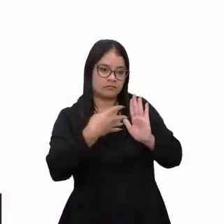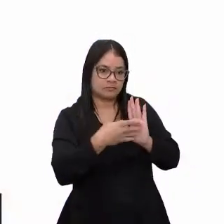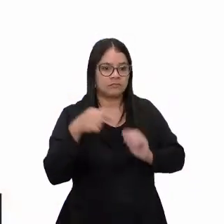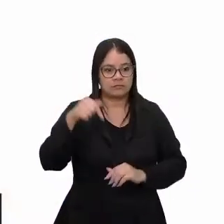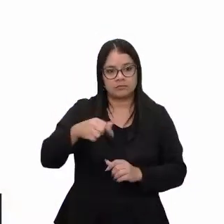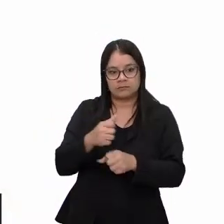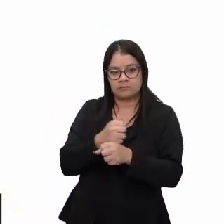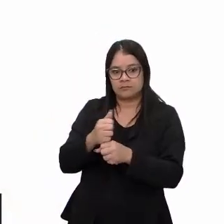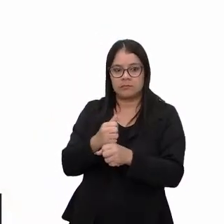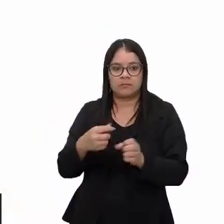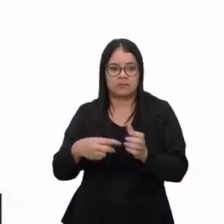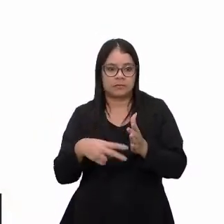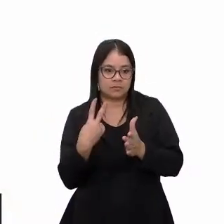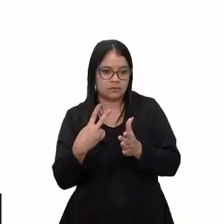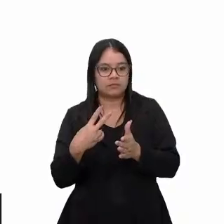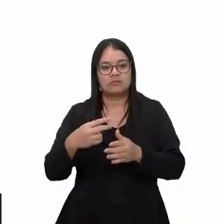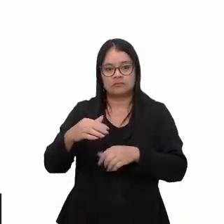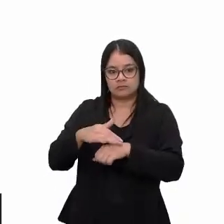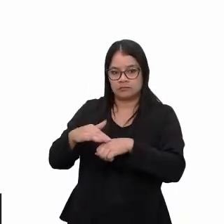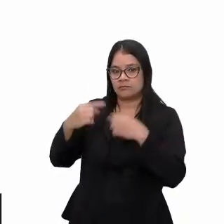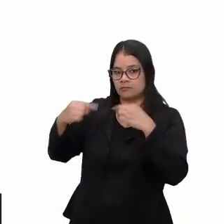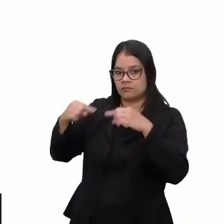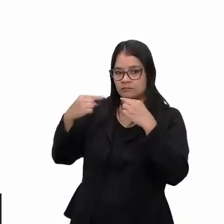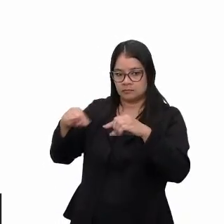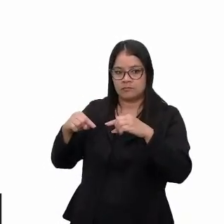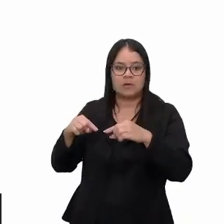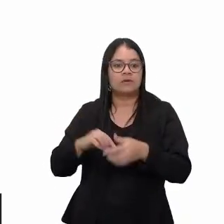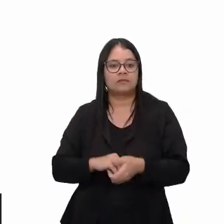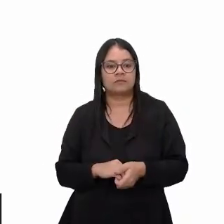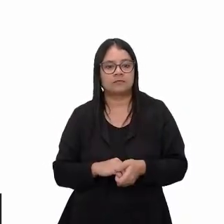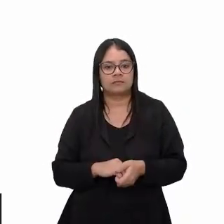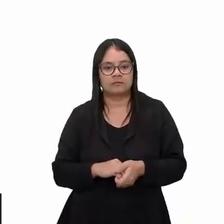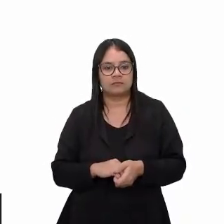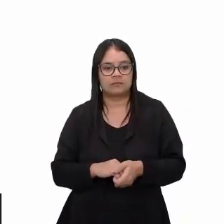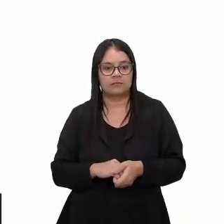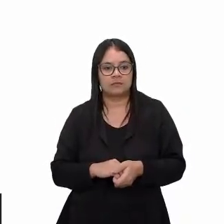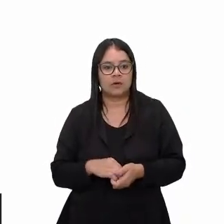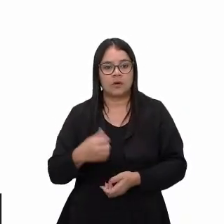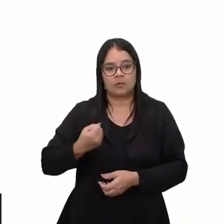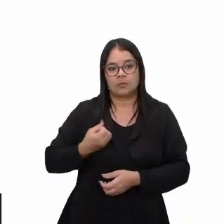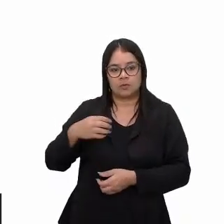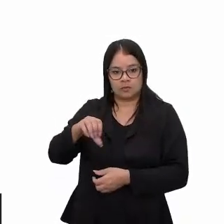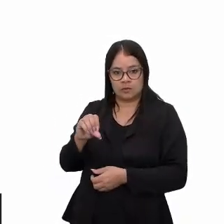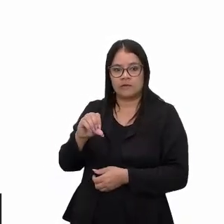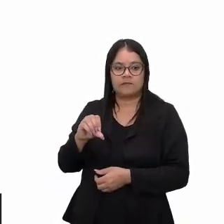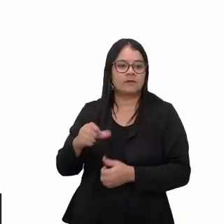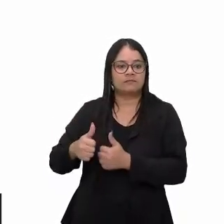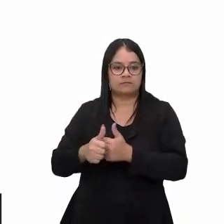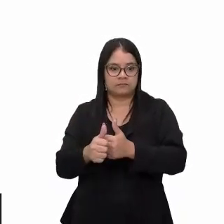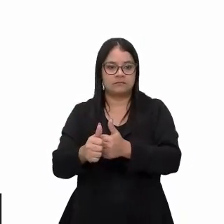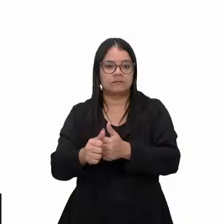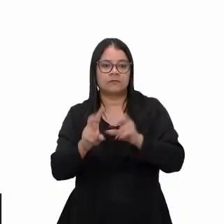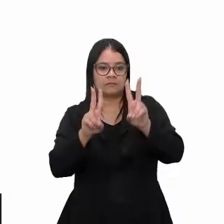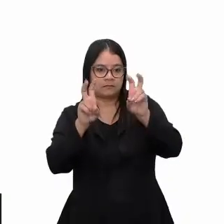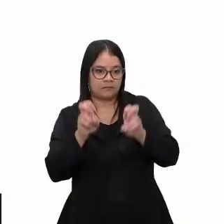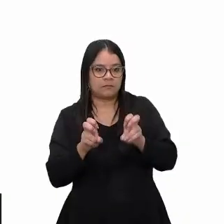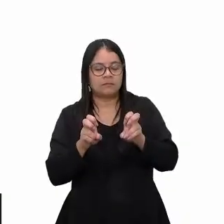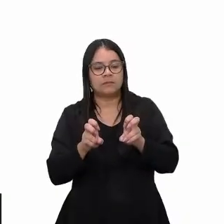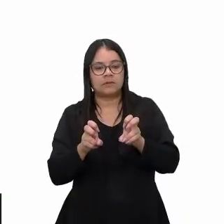ano, né, estamos no segundo diálogo, a intenção são 9, seguindo as temáticas